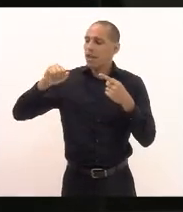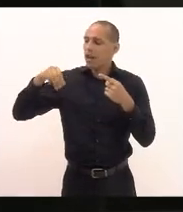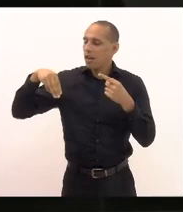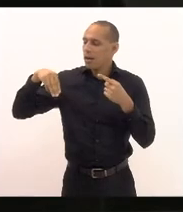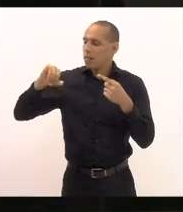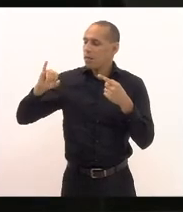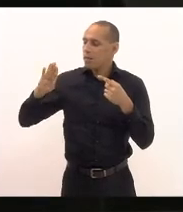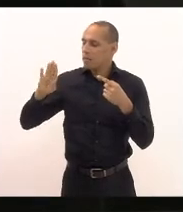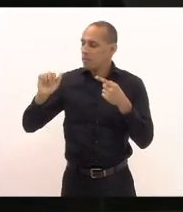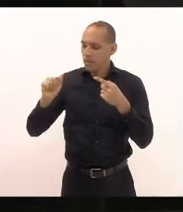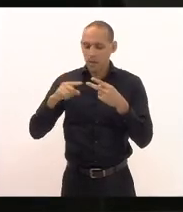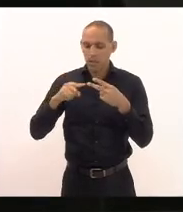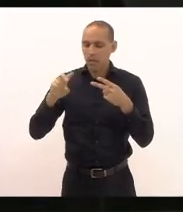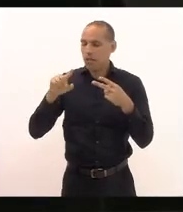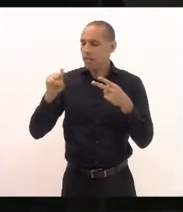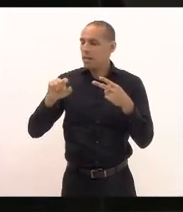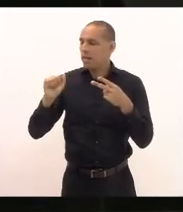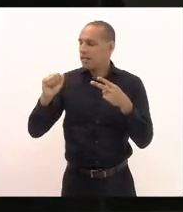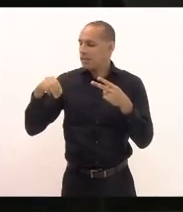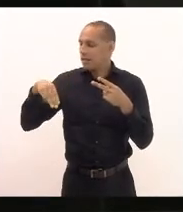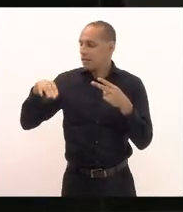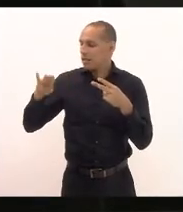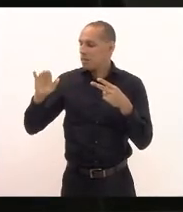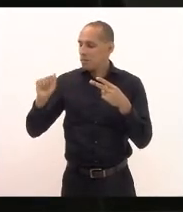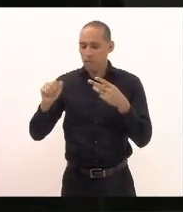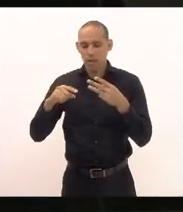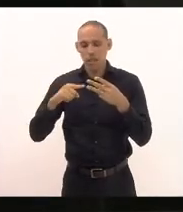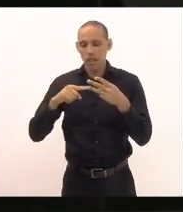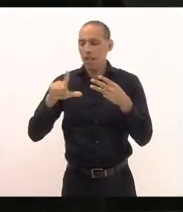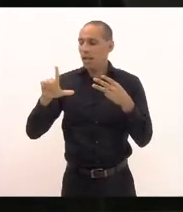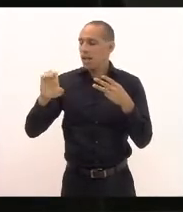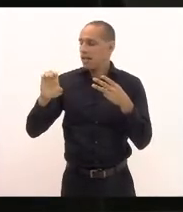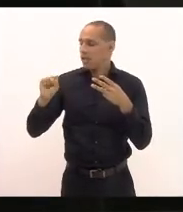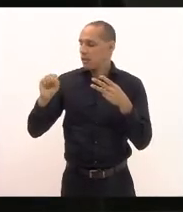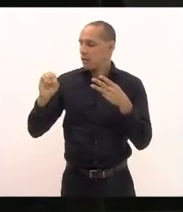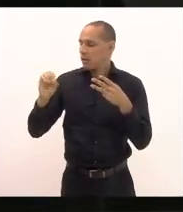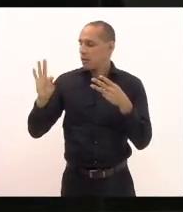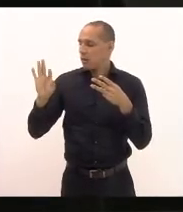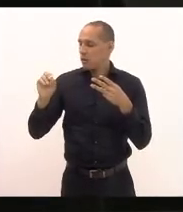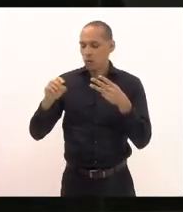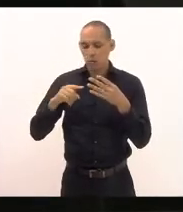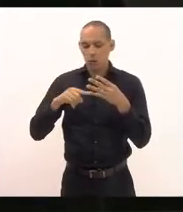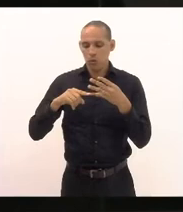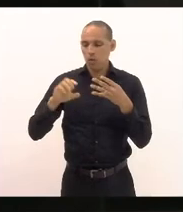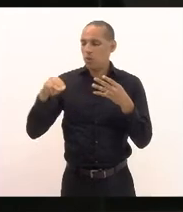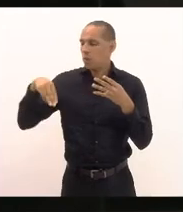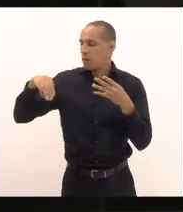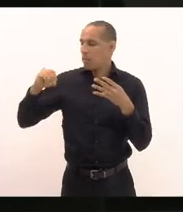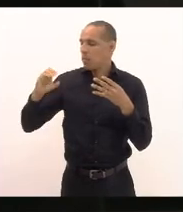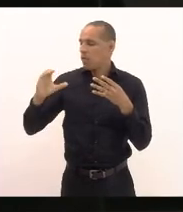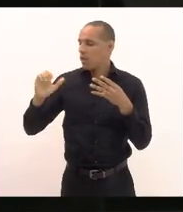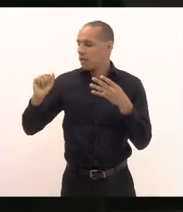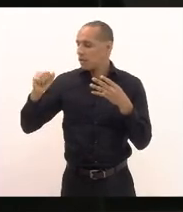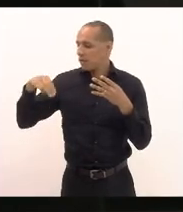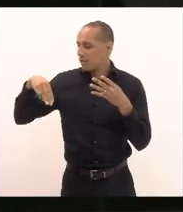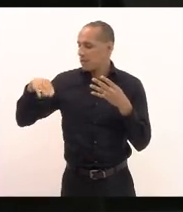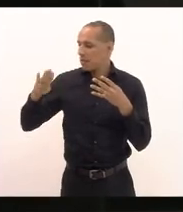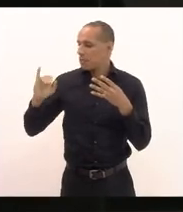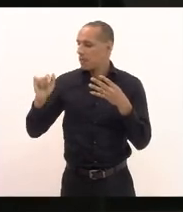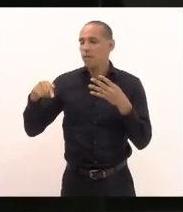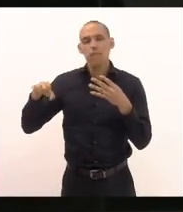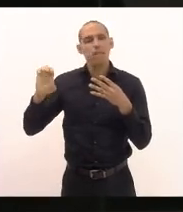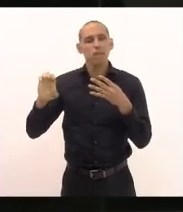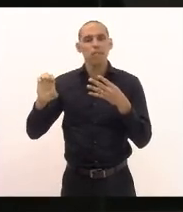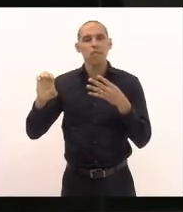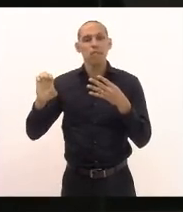República Centro-Africana, de Lesoto e de Moçambique. Então, nós podemos dizer que, no Brasil, há